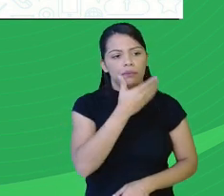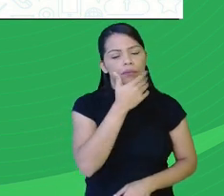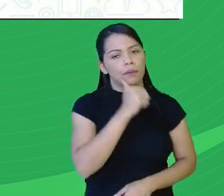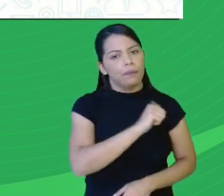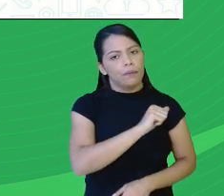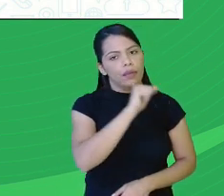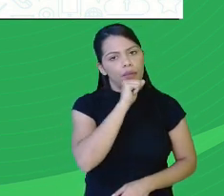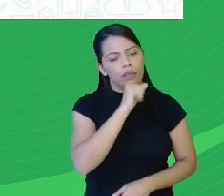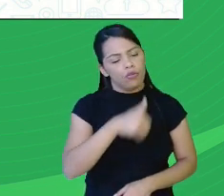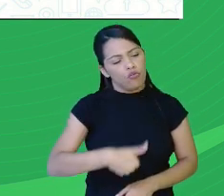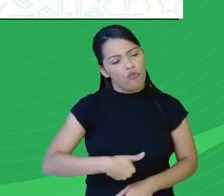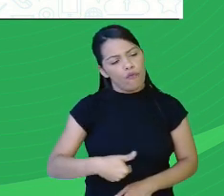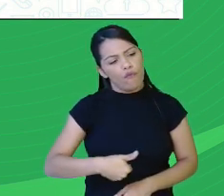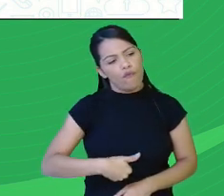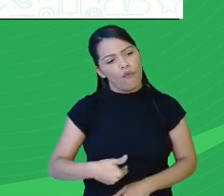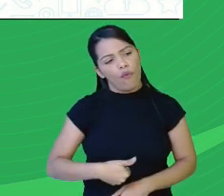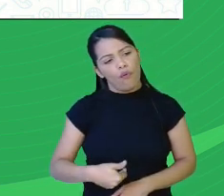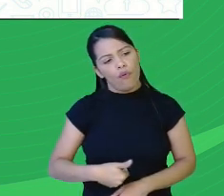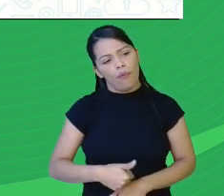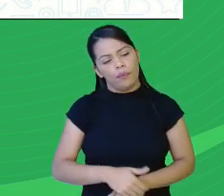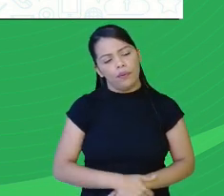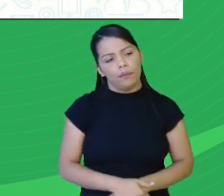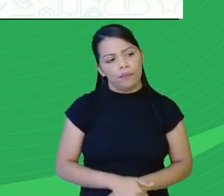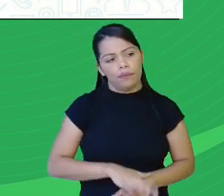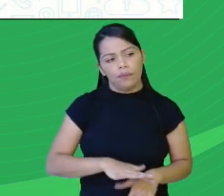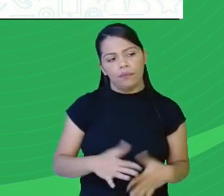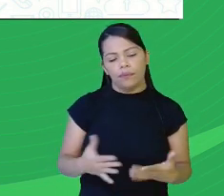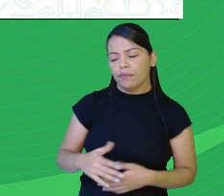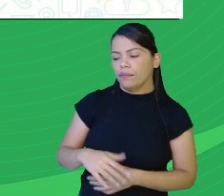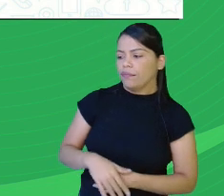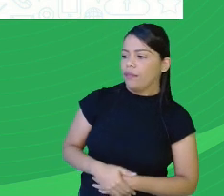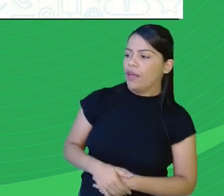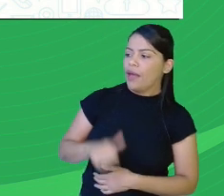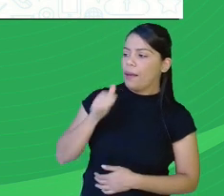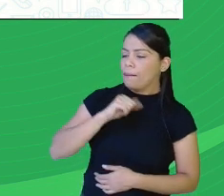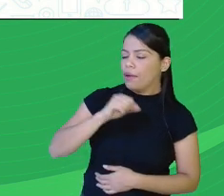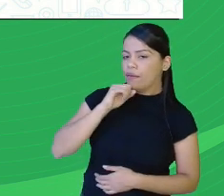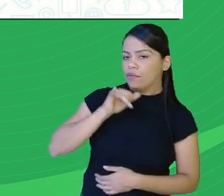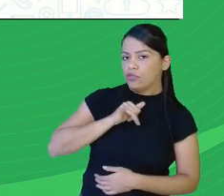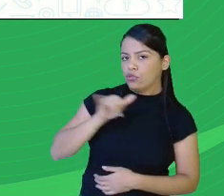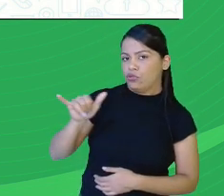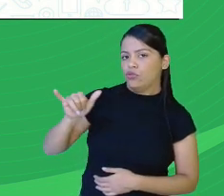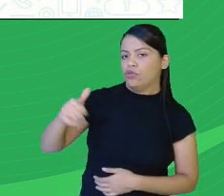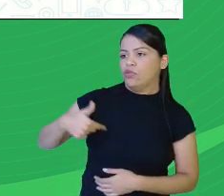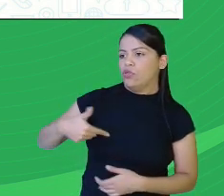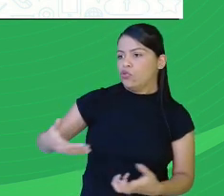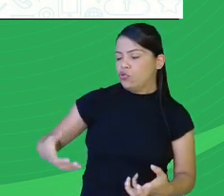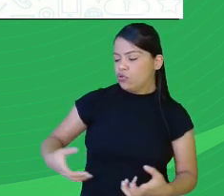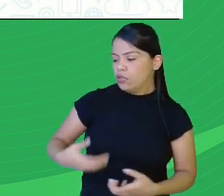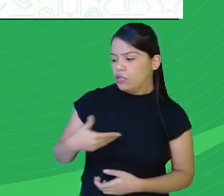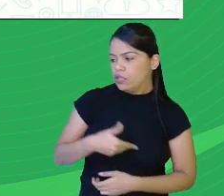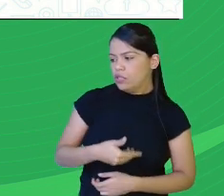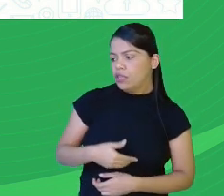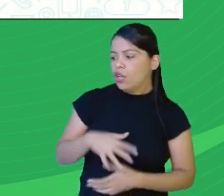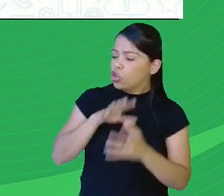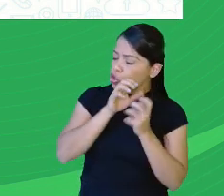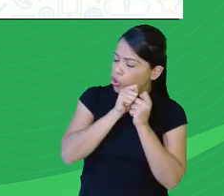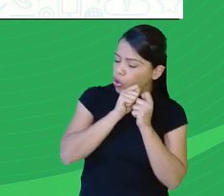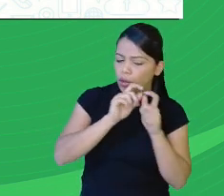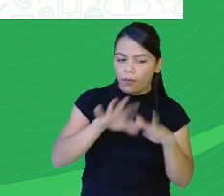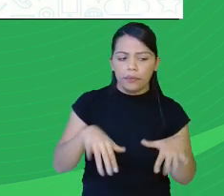doçura: dorme. Ele diz: mas estou com fome. Ela insiste: